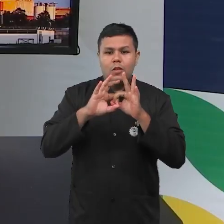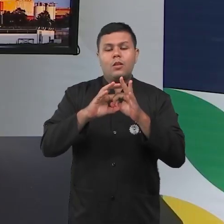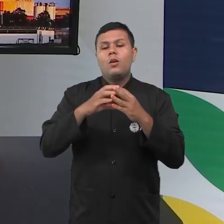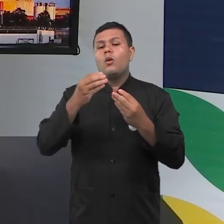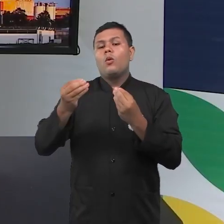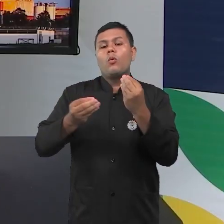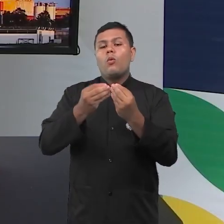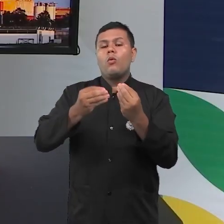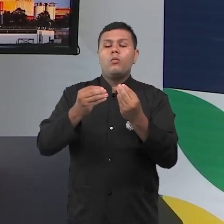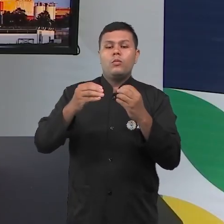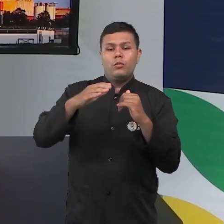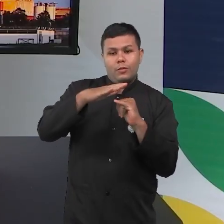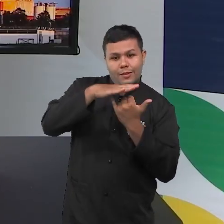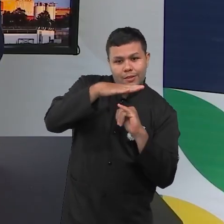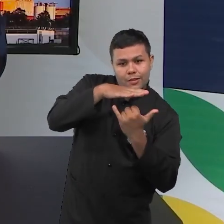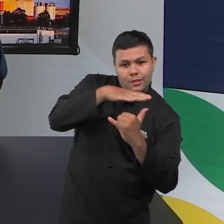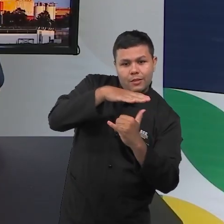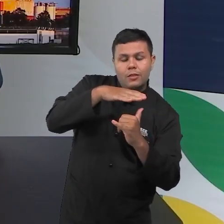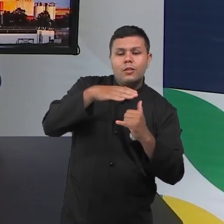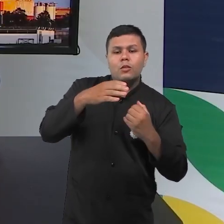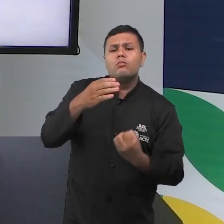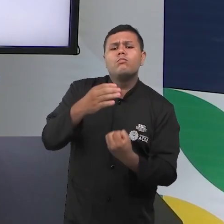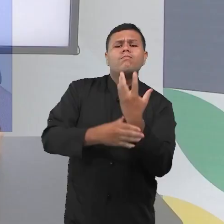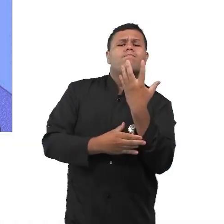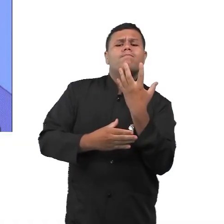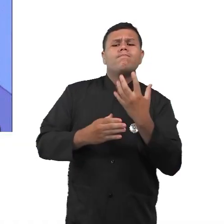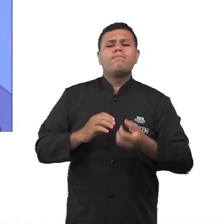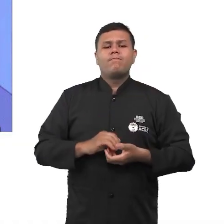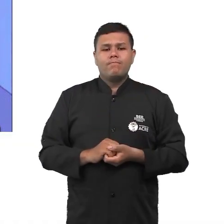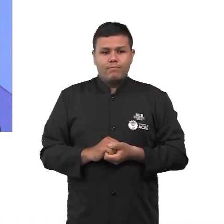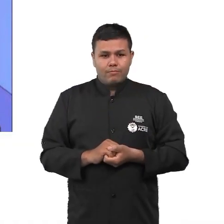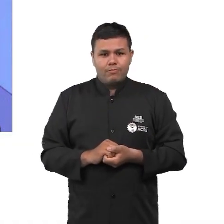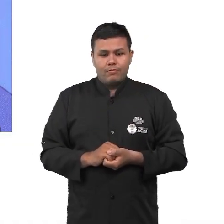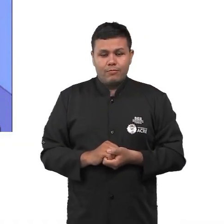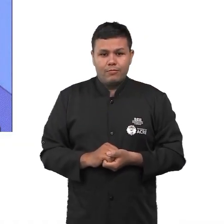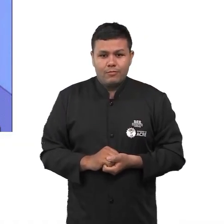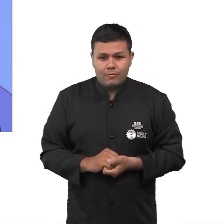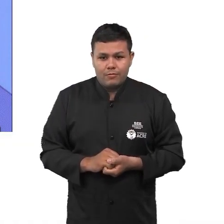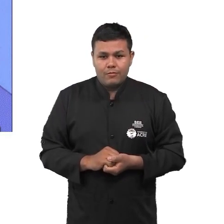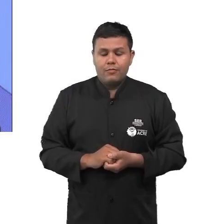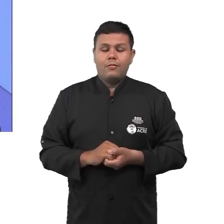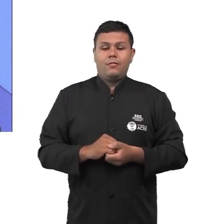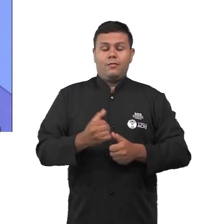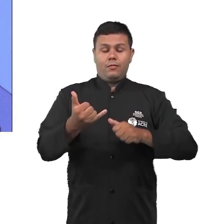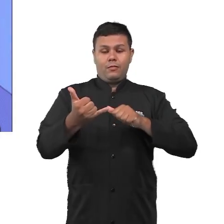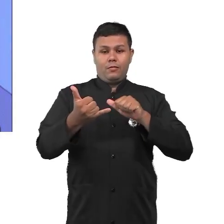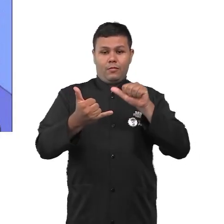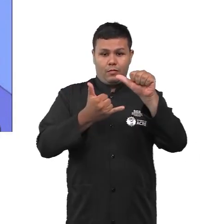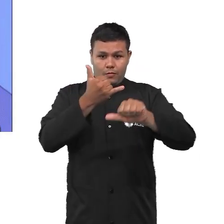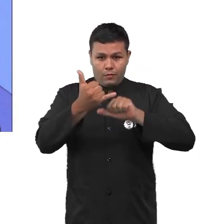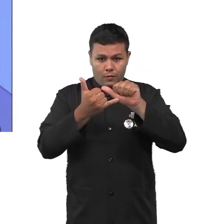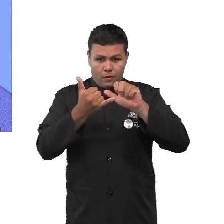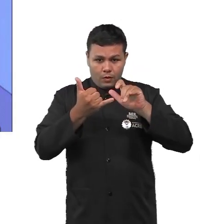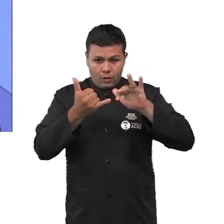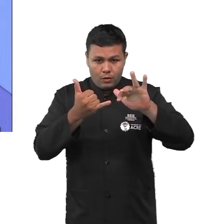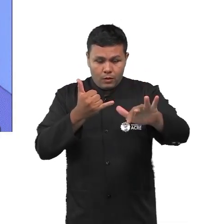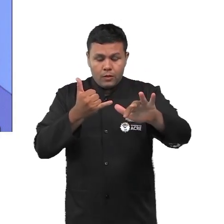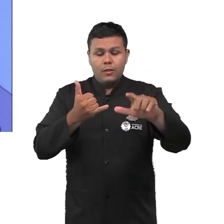nuclear ela é promovida? Vamos lá. Primeiro, as emissões radioativas. Nós temos três